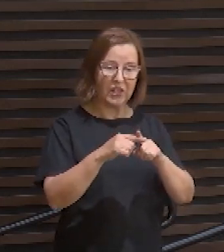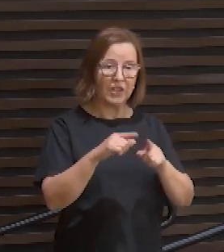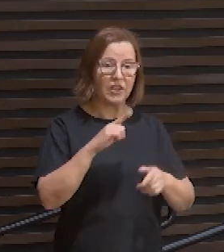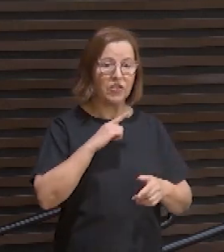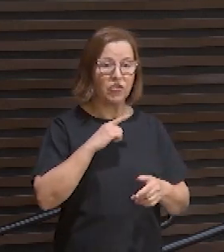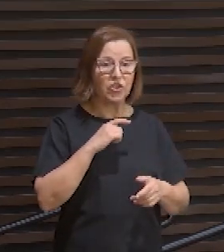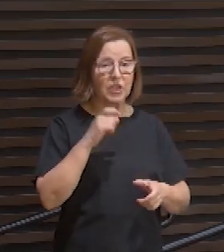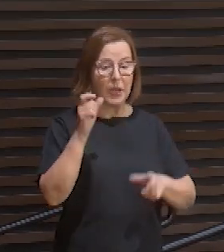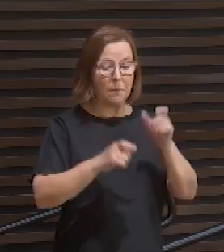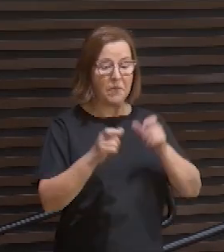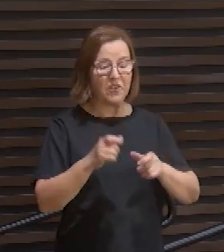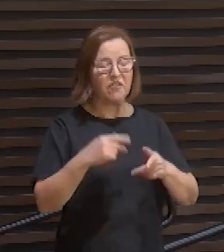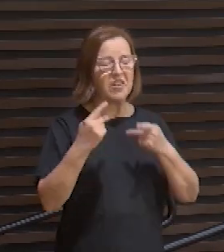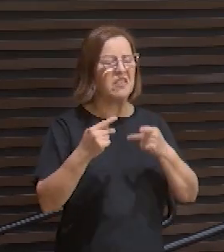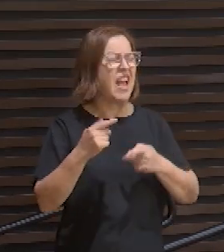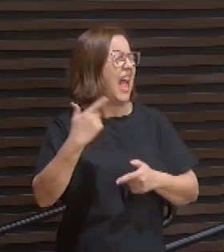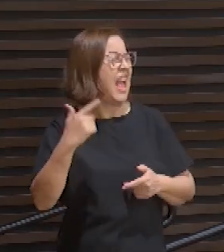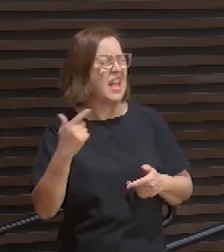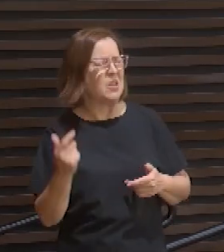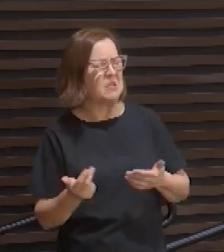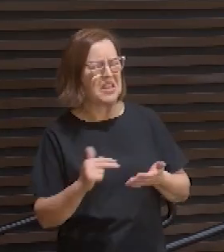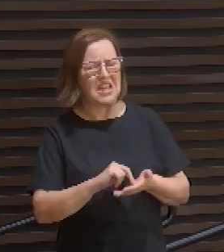chamado ceticismo.